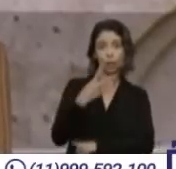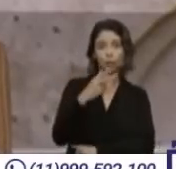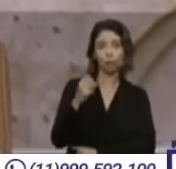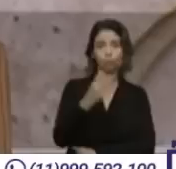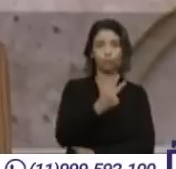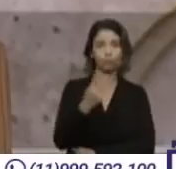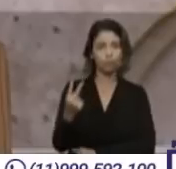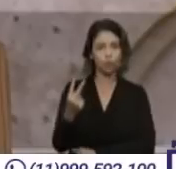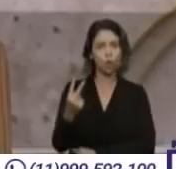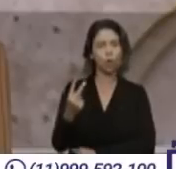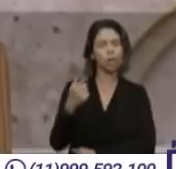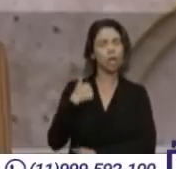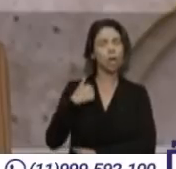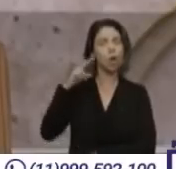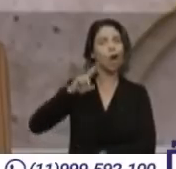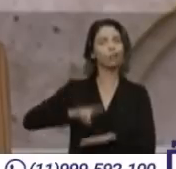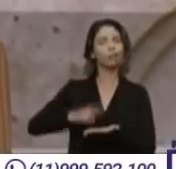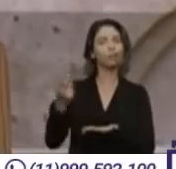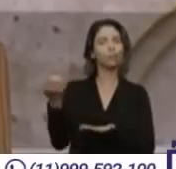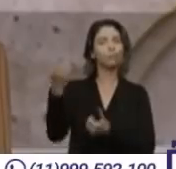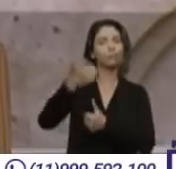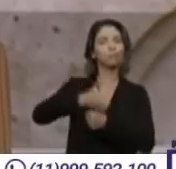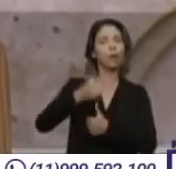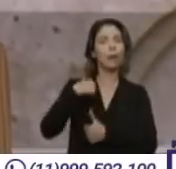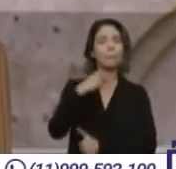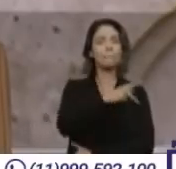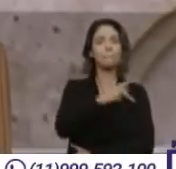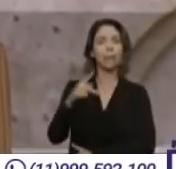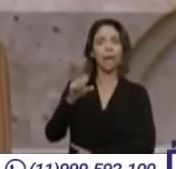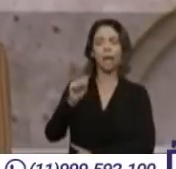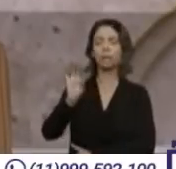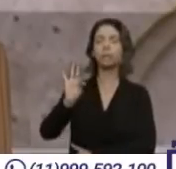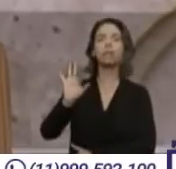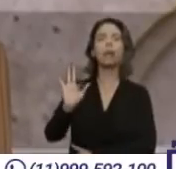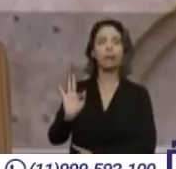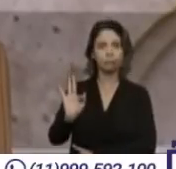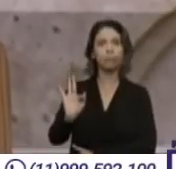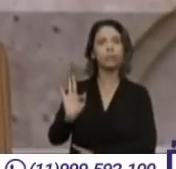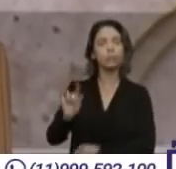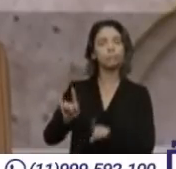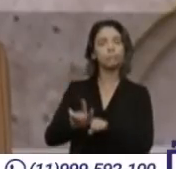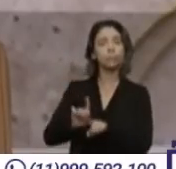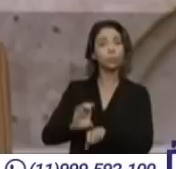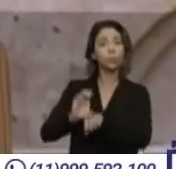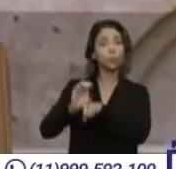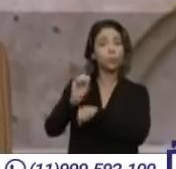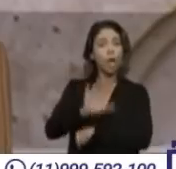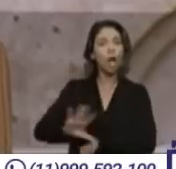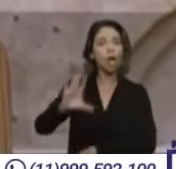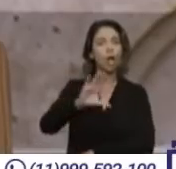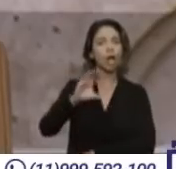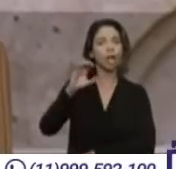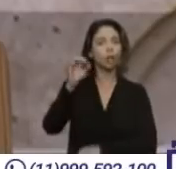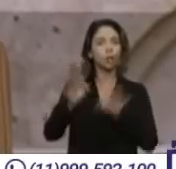de 2022, quando assumi neste plenário a presidência do Supremo Tribunal Federal e do Conselho Nacional de